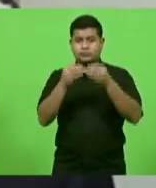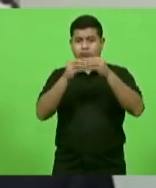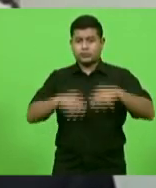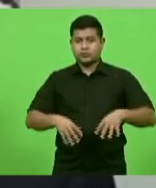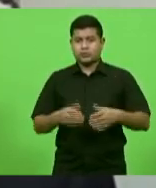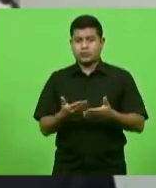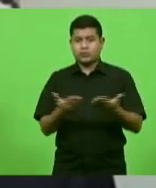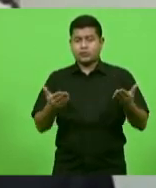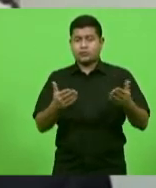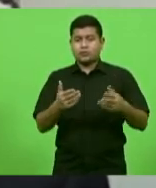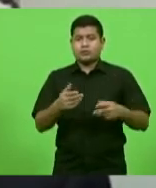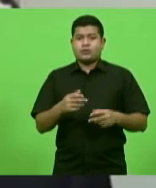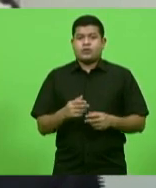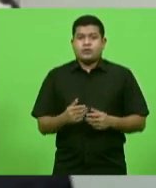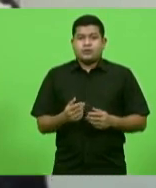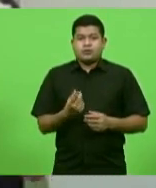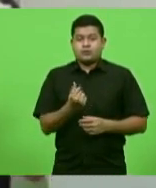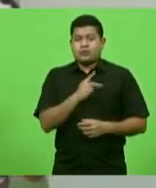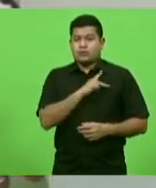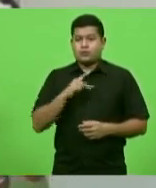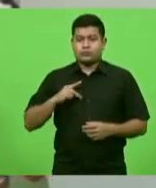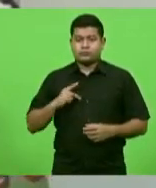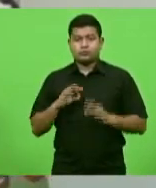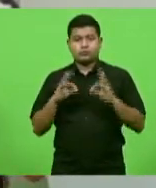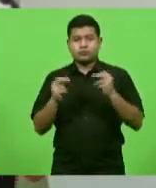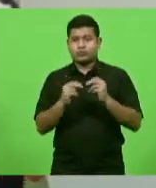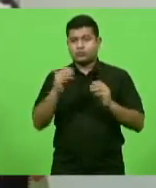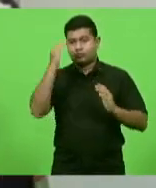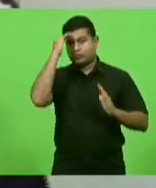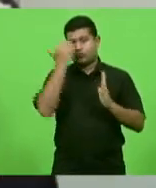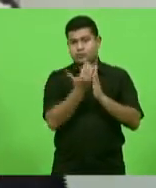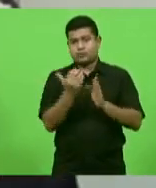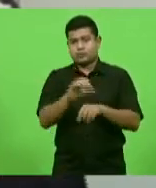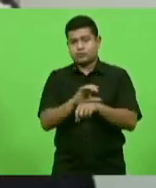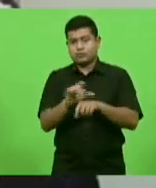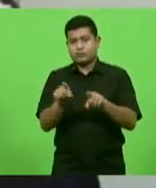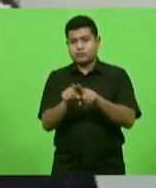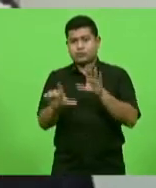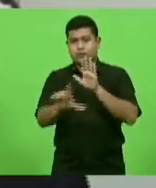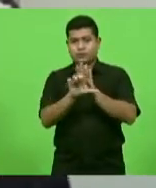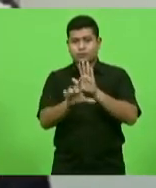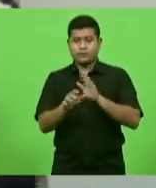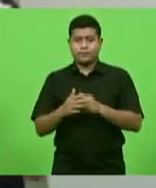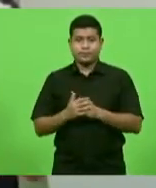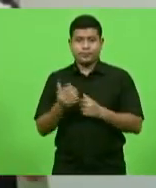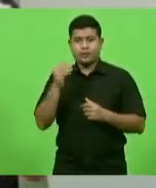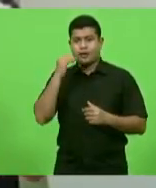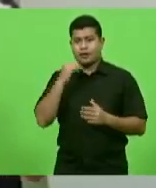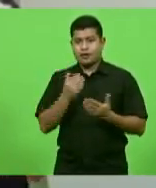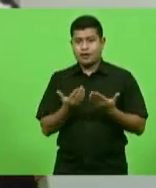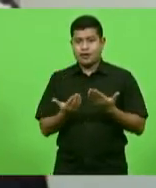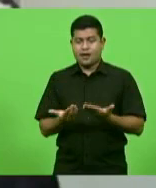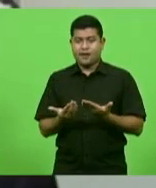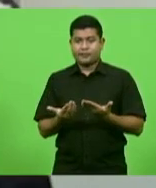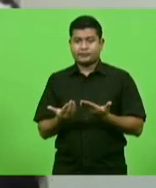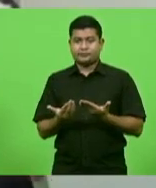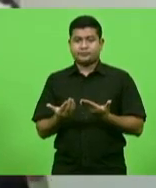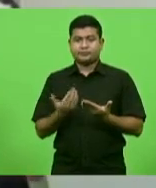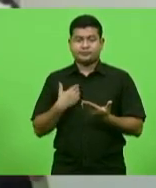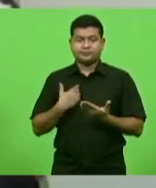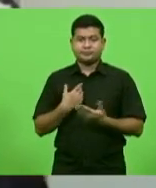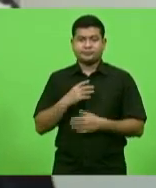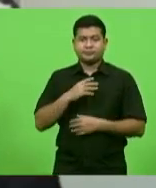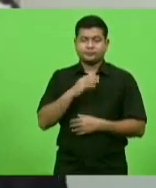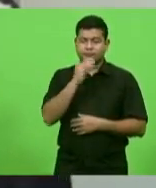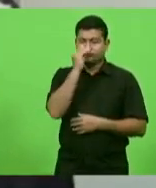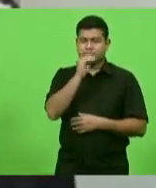prejuízo do erário tudo em obediência à Constituição e às leis ignorar o contraditório EA ampla